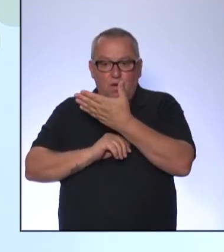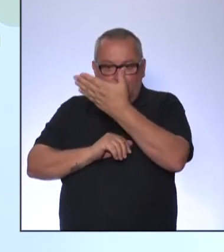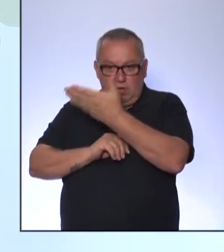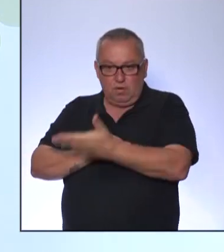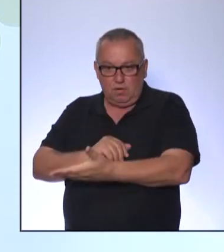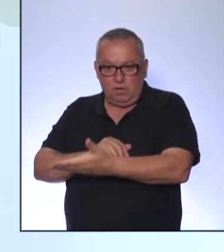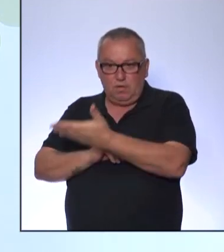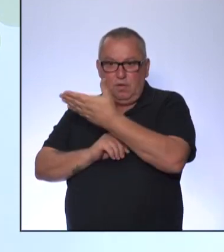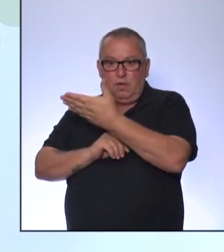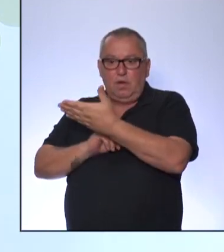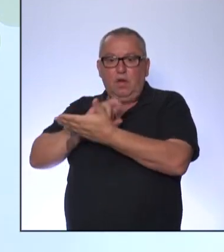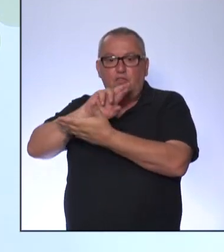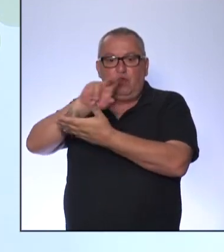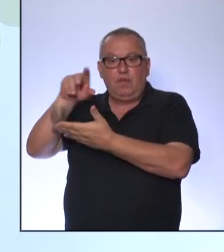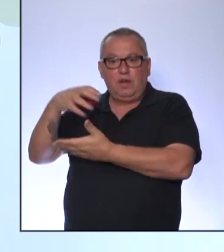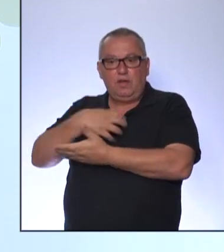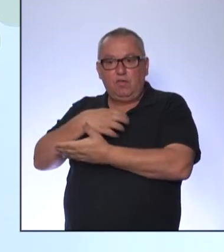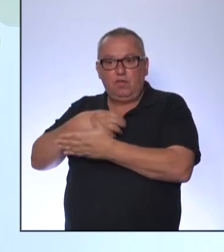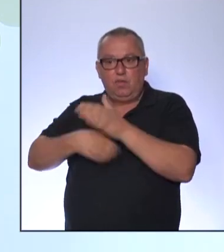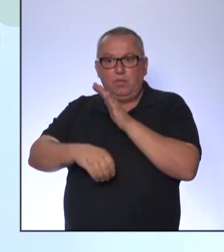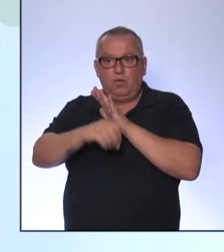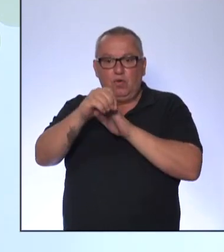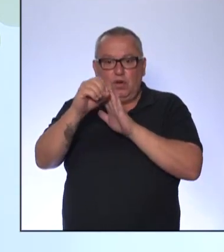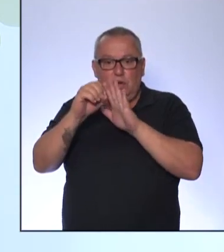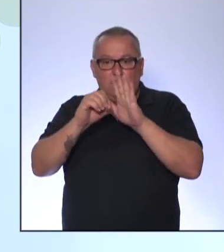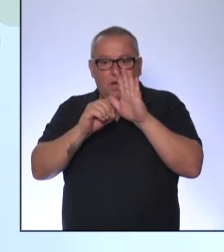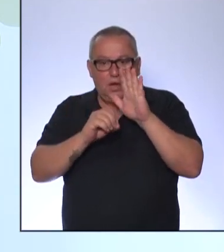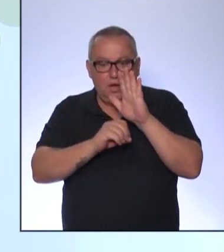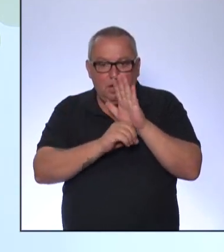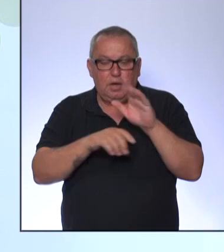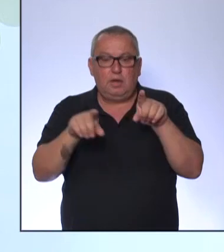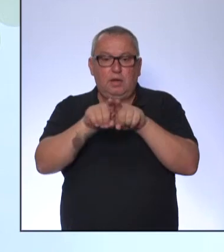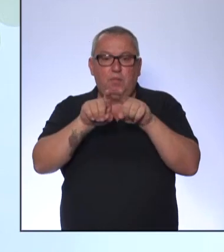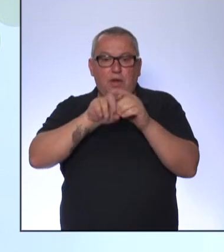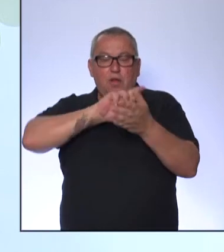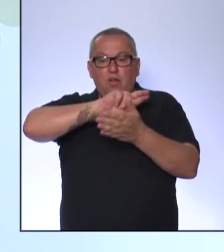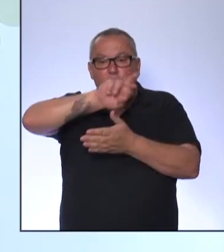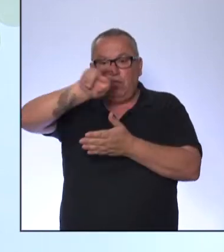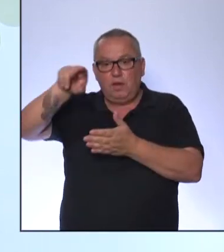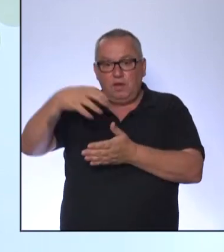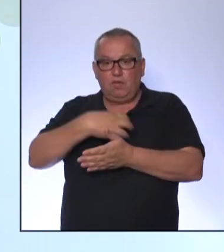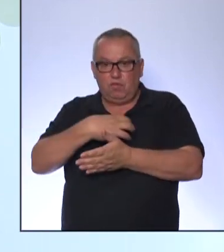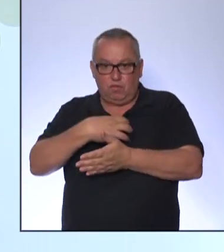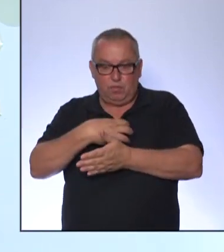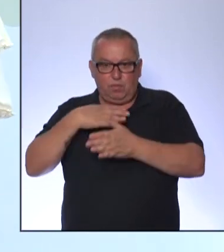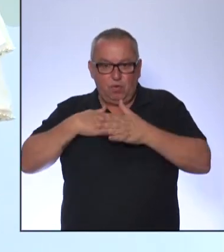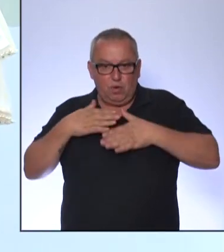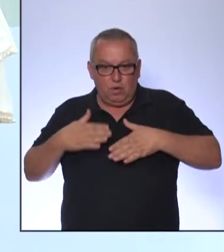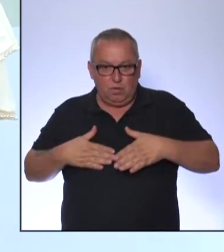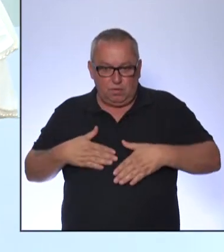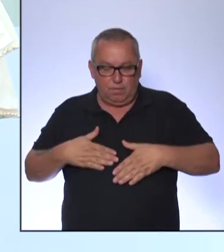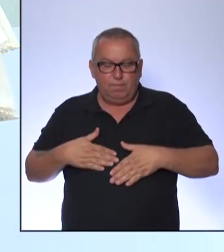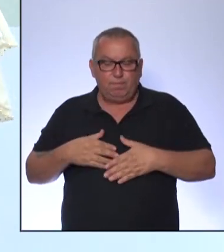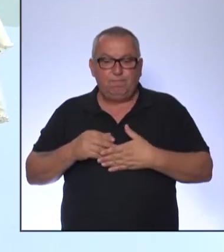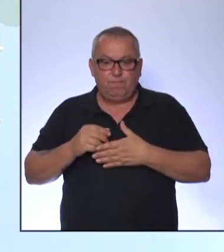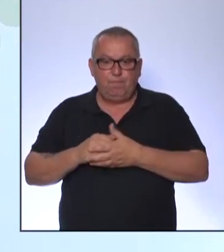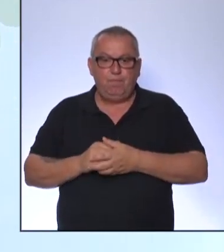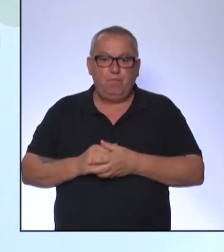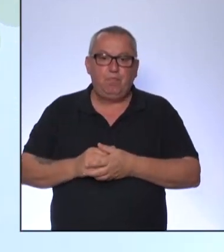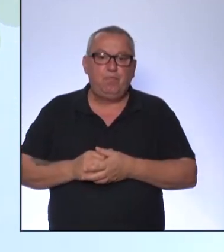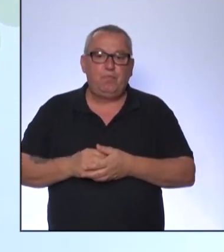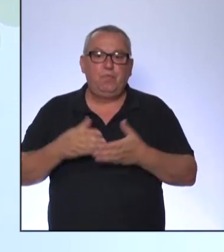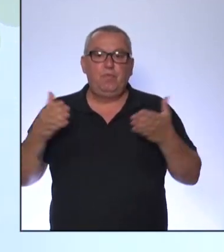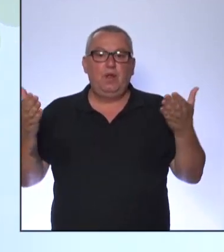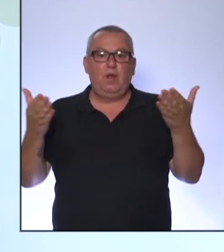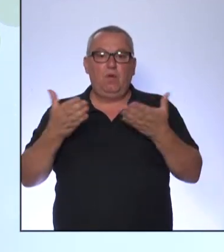diferentes tipos de célula e diferentes tipos de organismos. Certo? Tudo bem? Vamos continuar. Agora, a